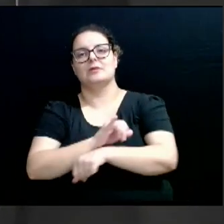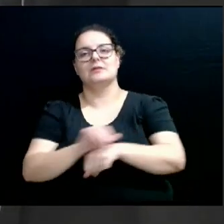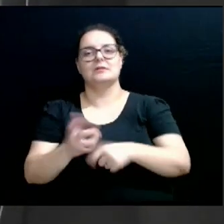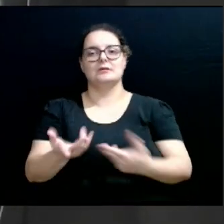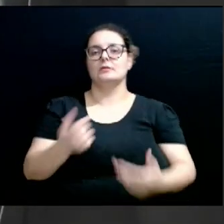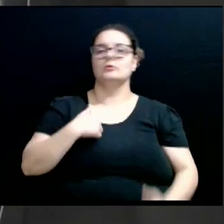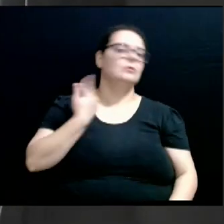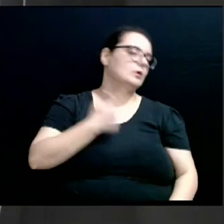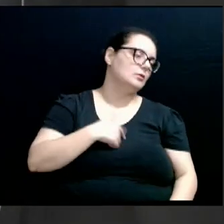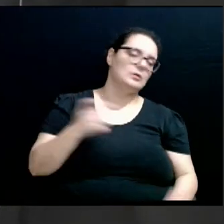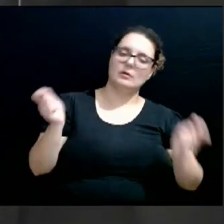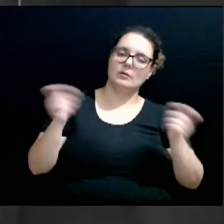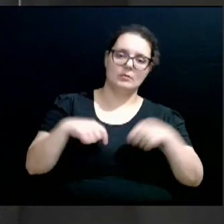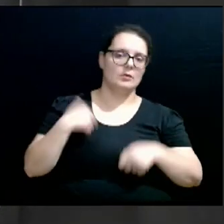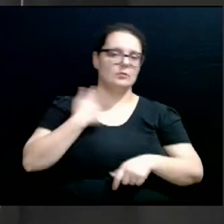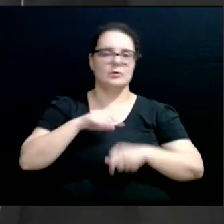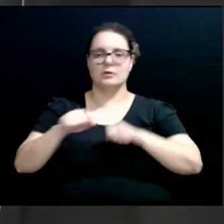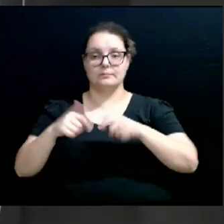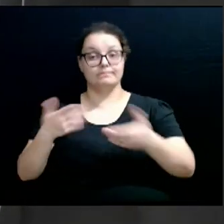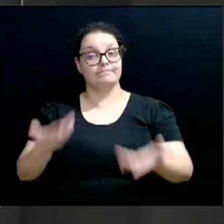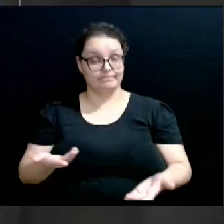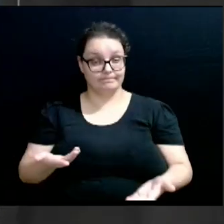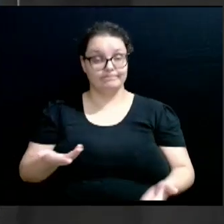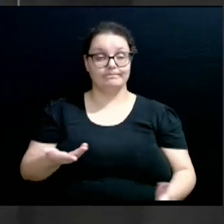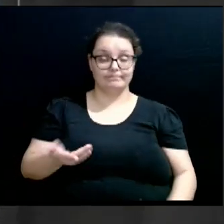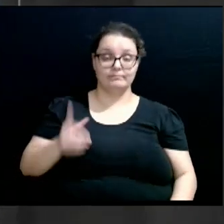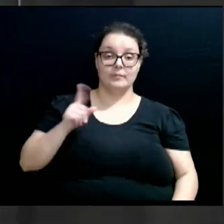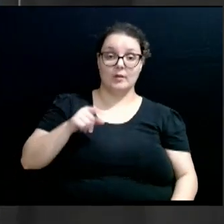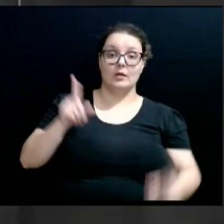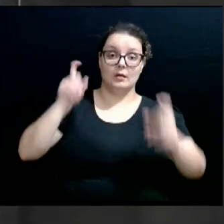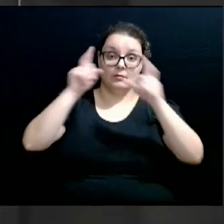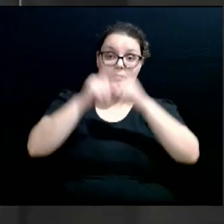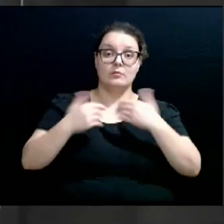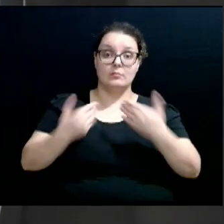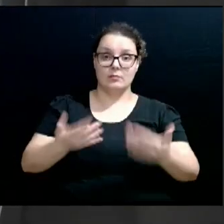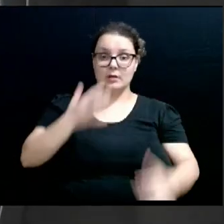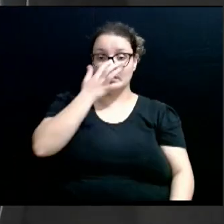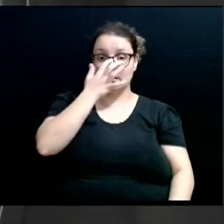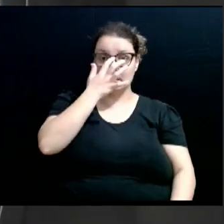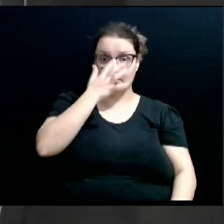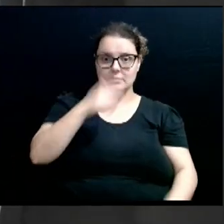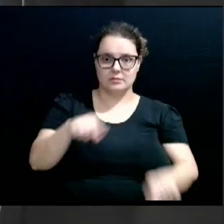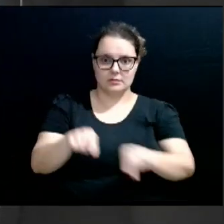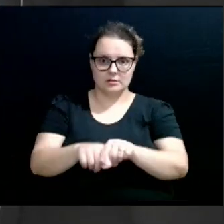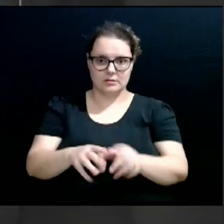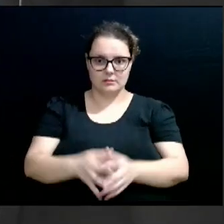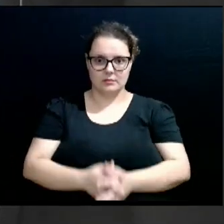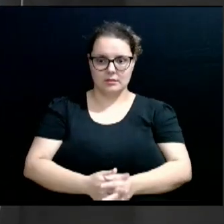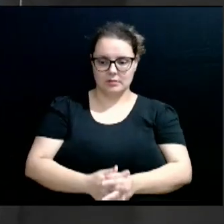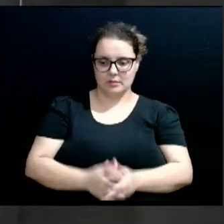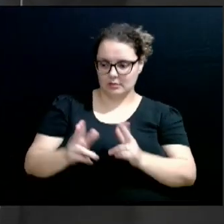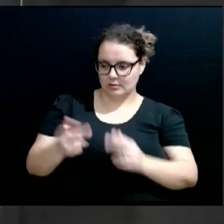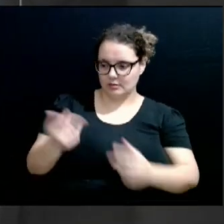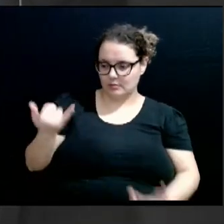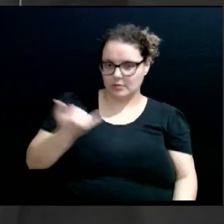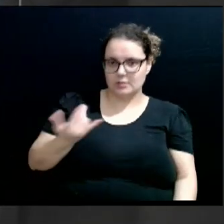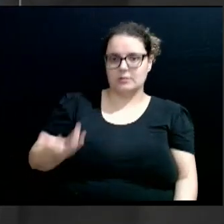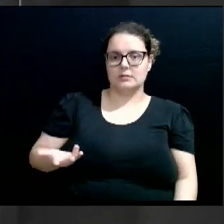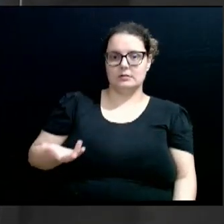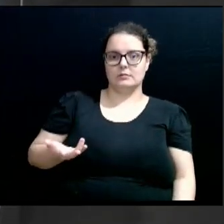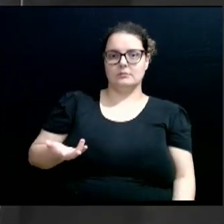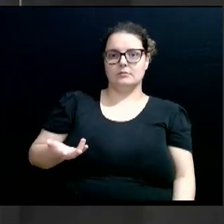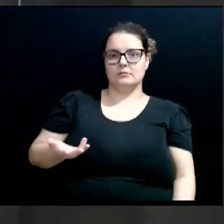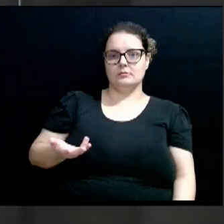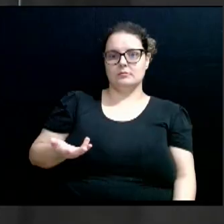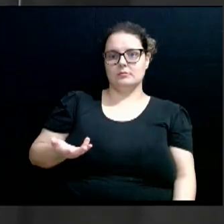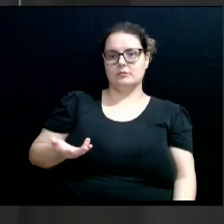formação. Então é essa complexidade. Mas ao mesmo tempo eu acho que como você disse, para as outras pessoas, outras meninas negras e as